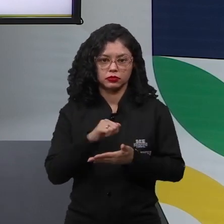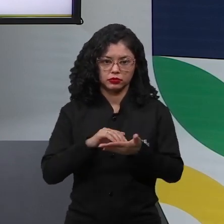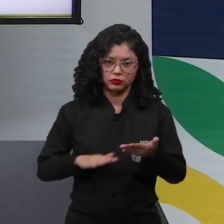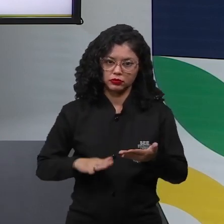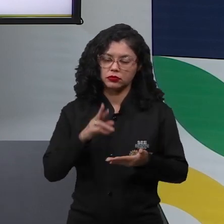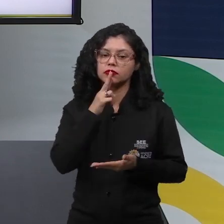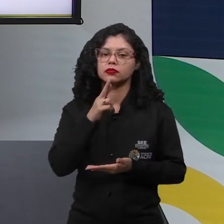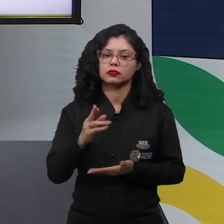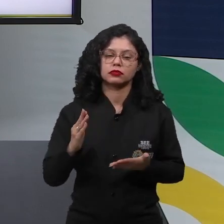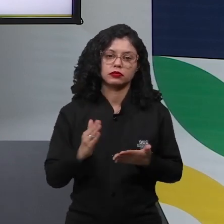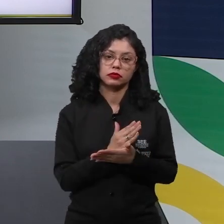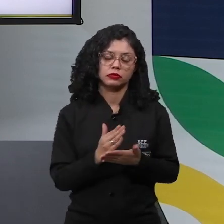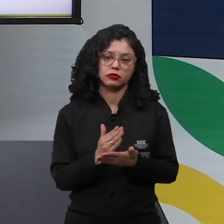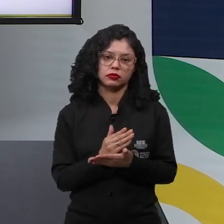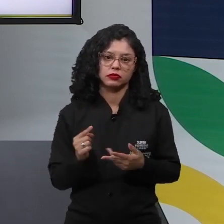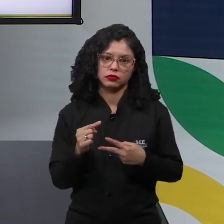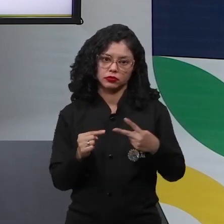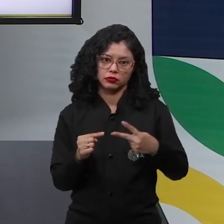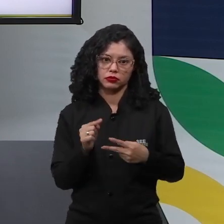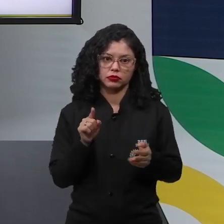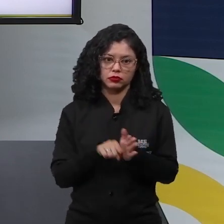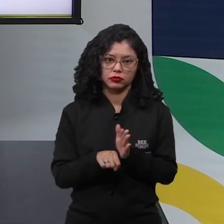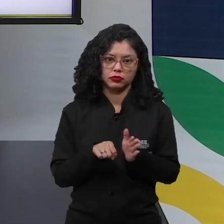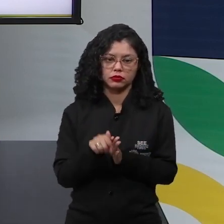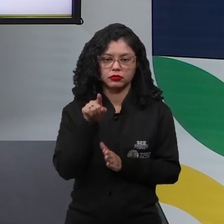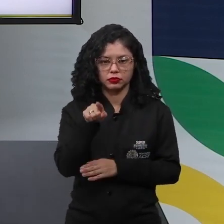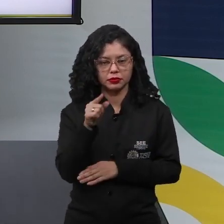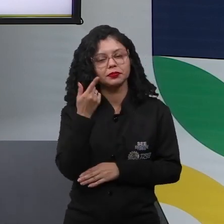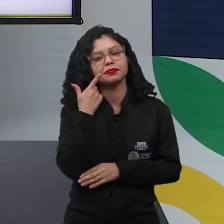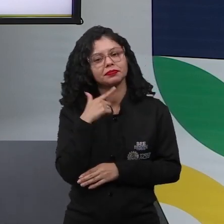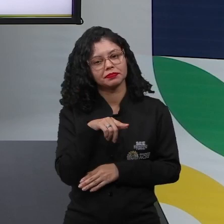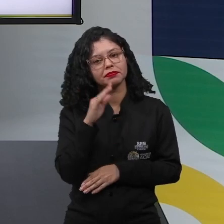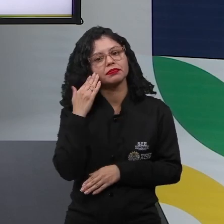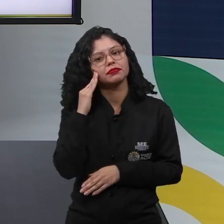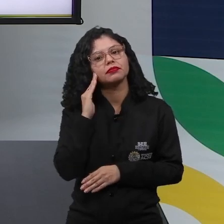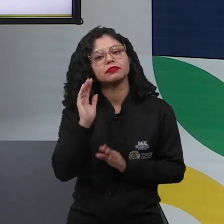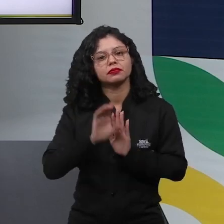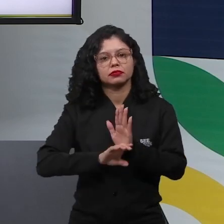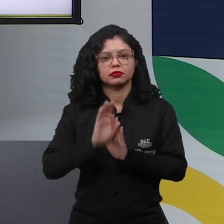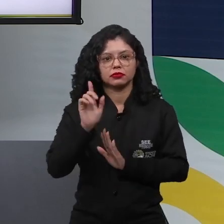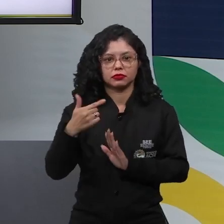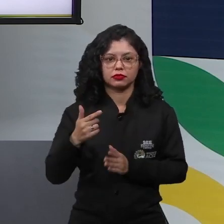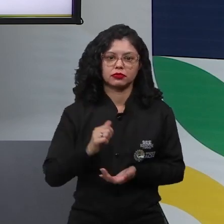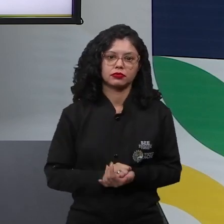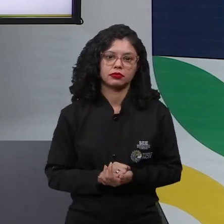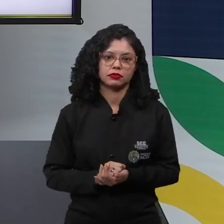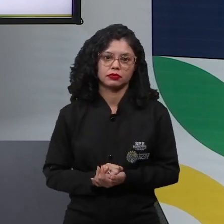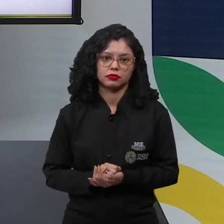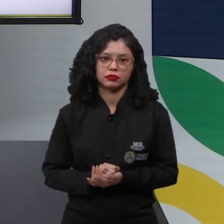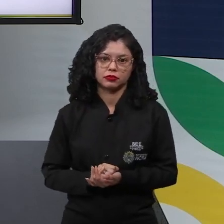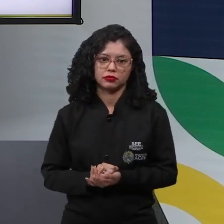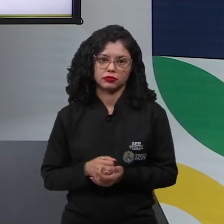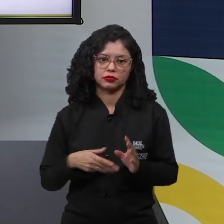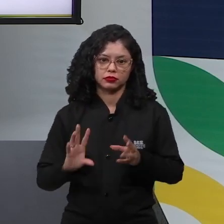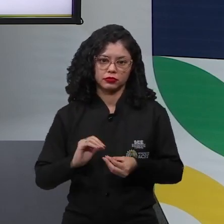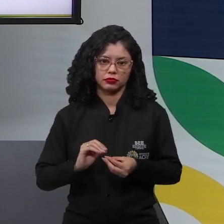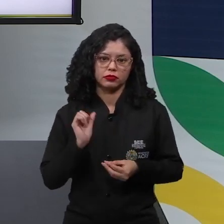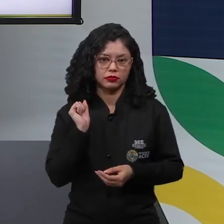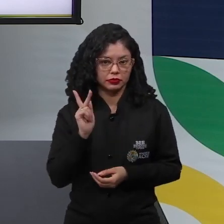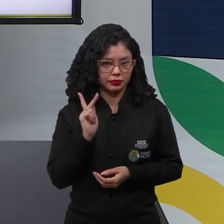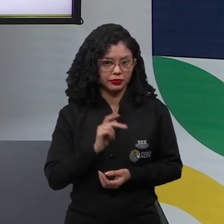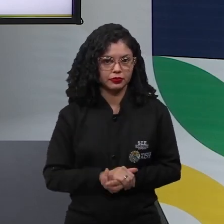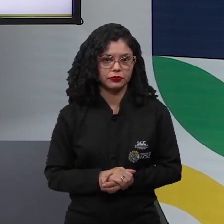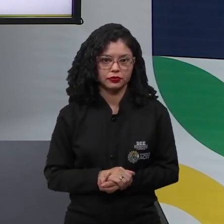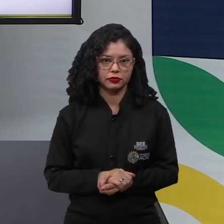vai resolver umas 2 questões para ver se você conseguiu entender o conteúdo e depois a gente vai fechar nossa aula com um resumo,